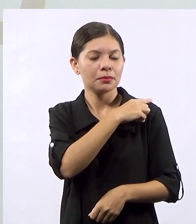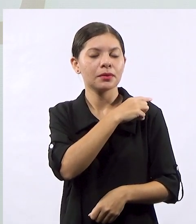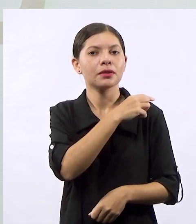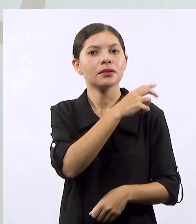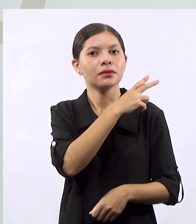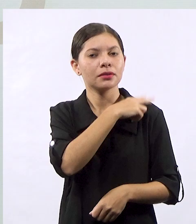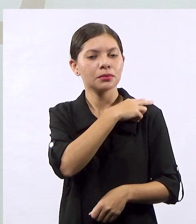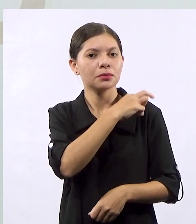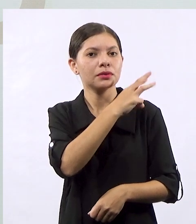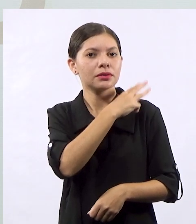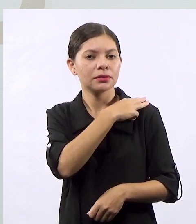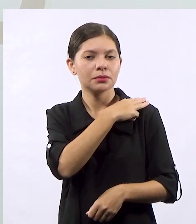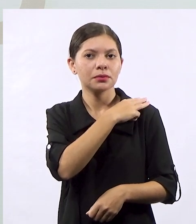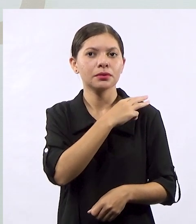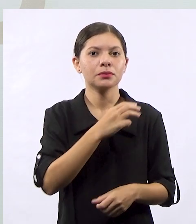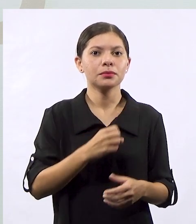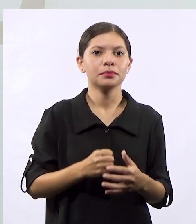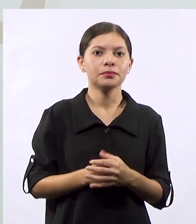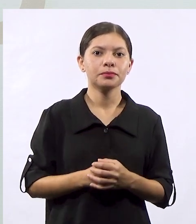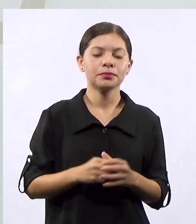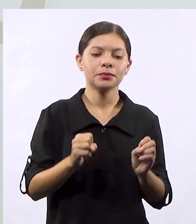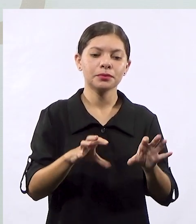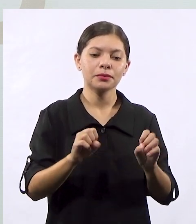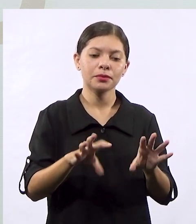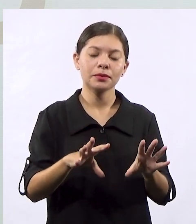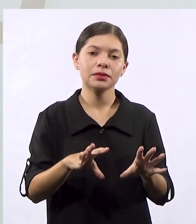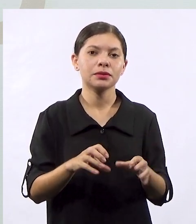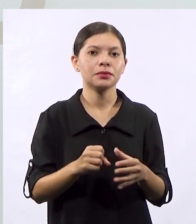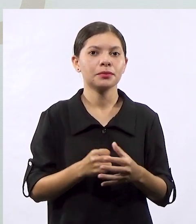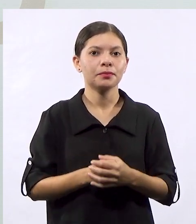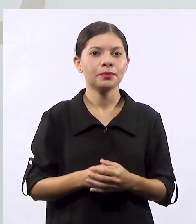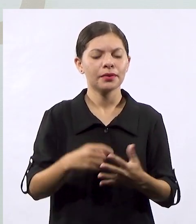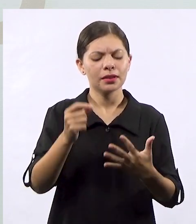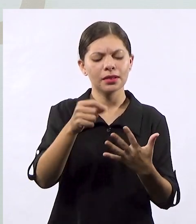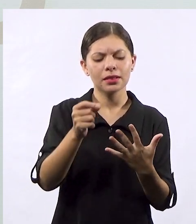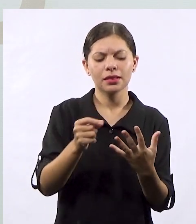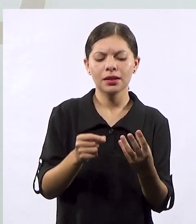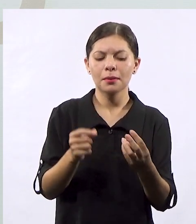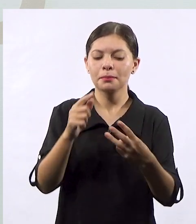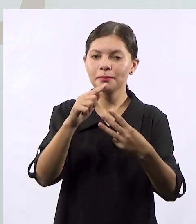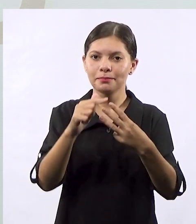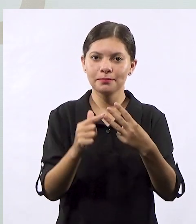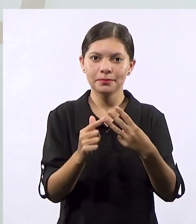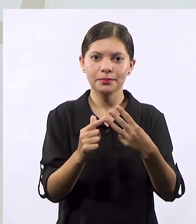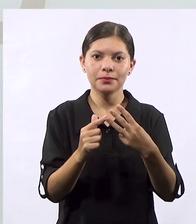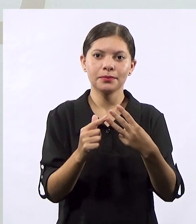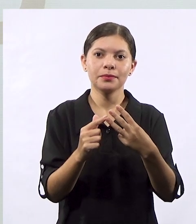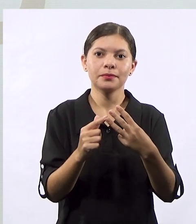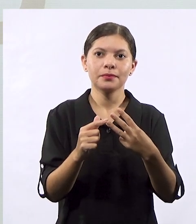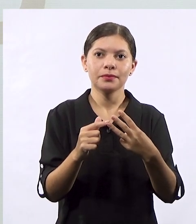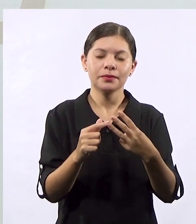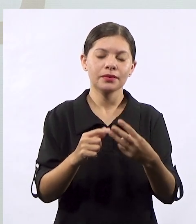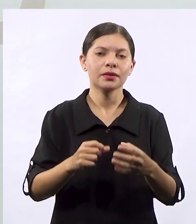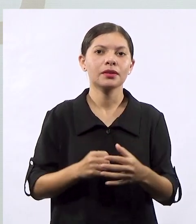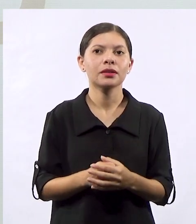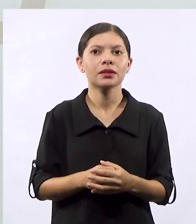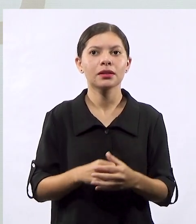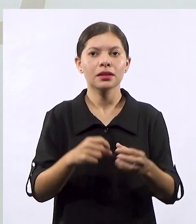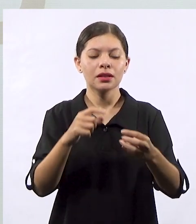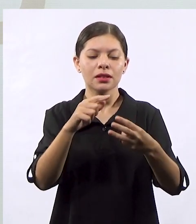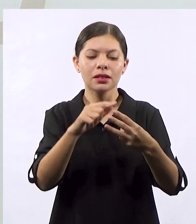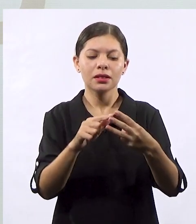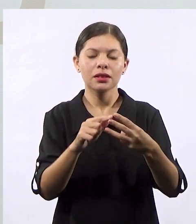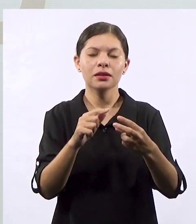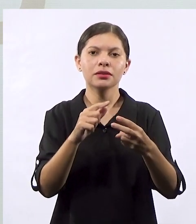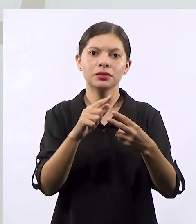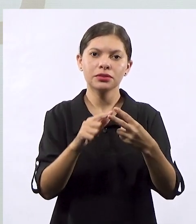o segundo e o terceiro ano do ensino médio. Então, essas são as etapas da educação básica. Então, nós temos 2 níveis,